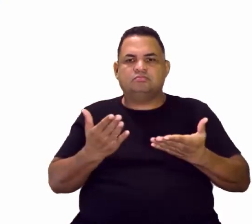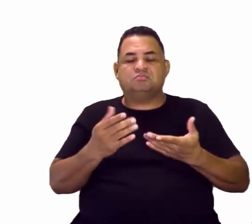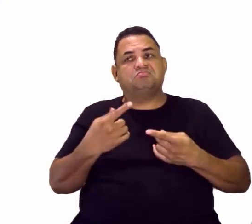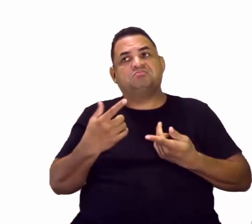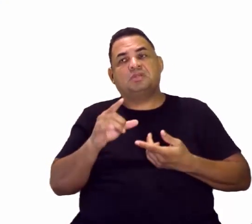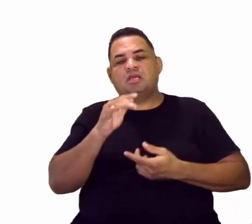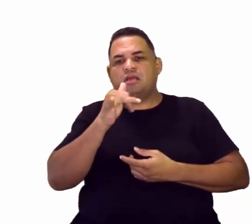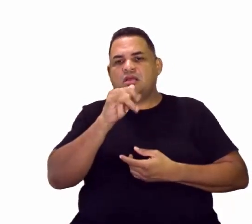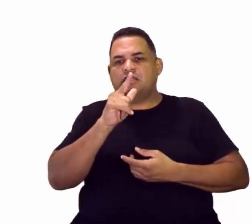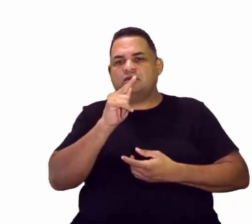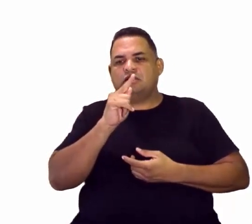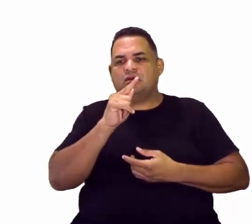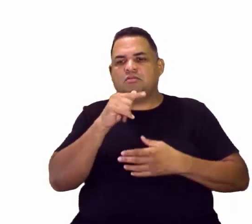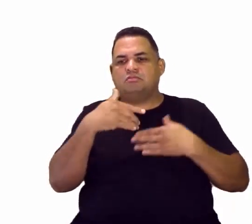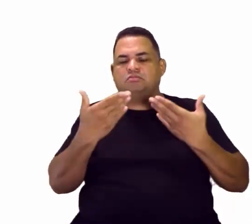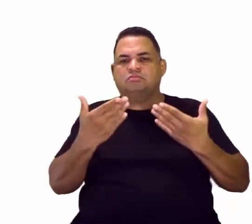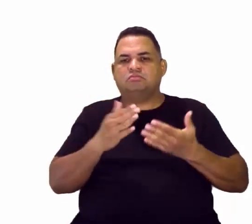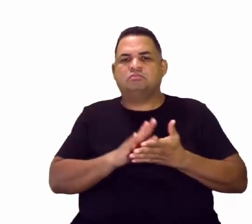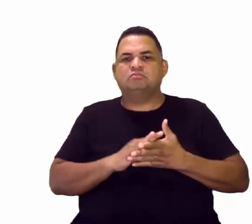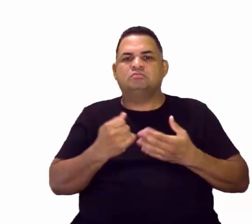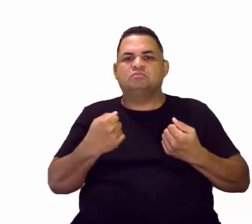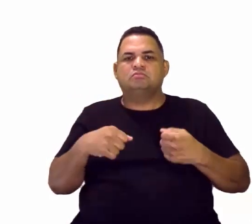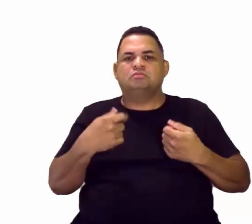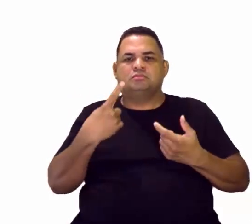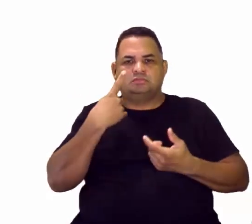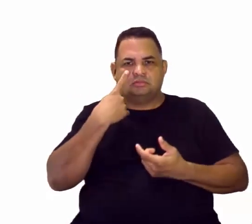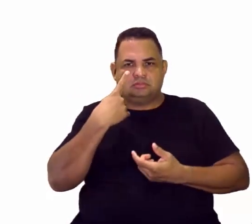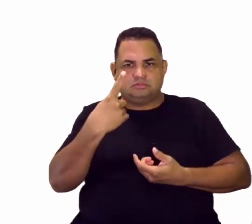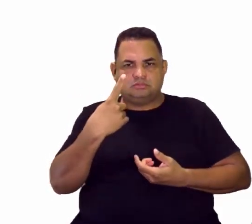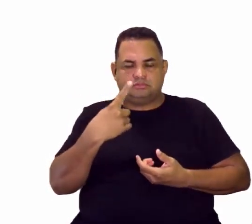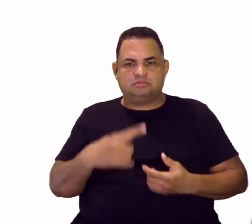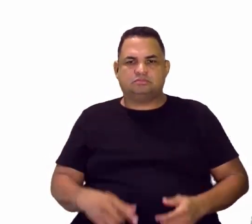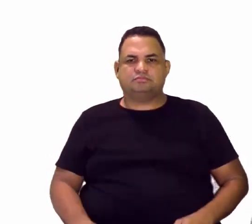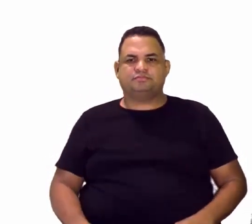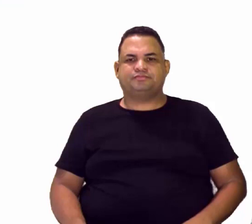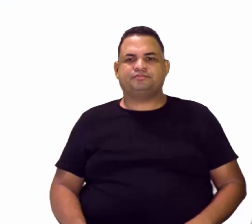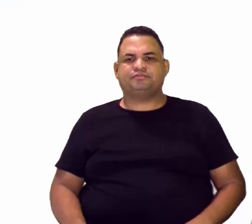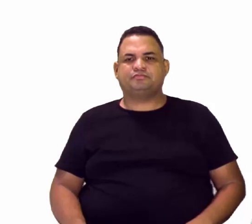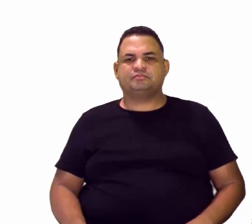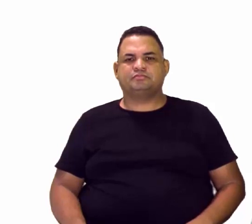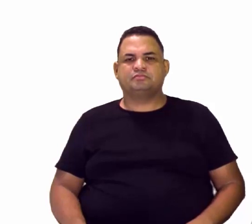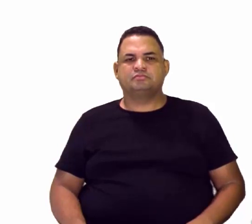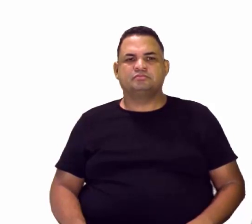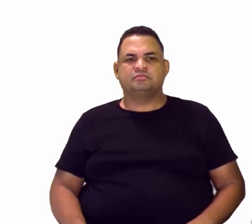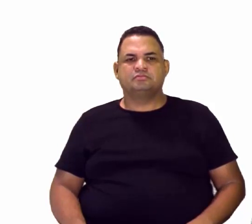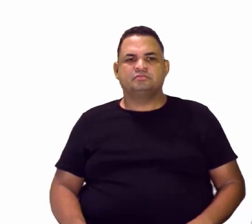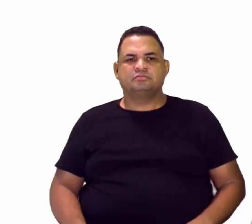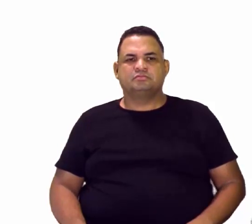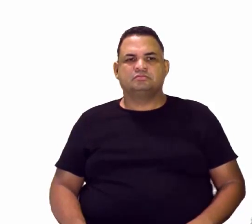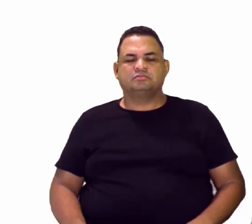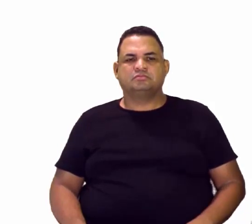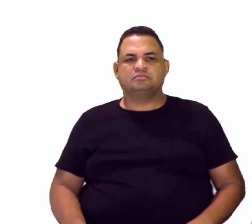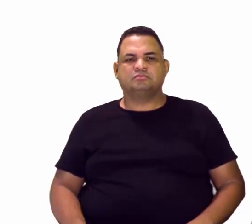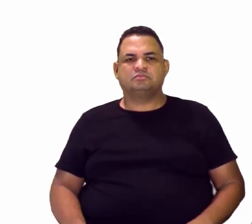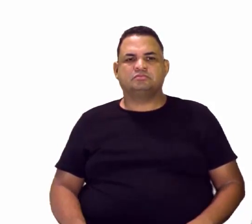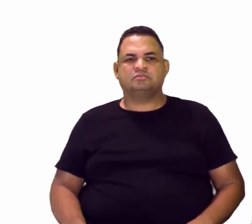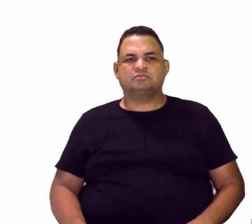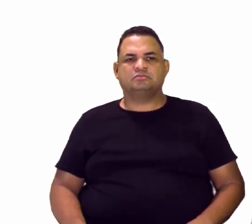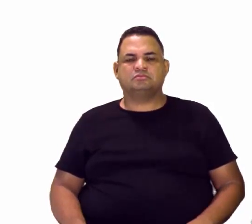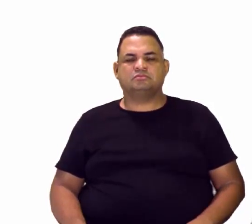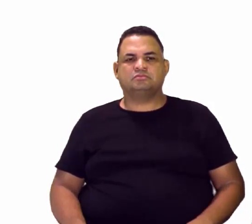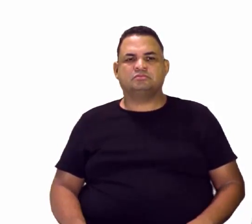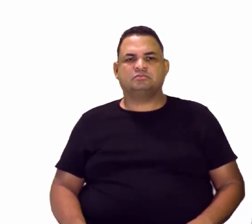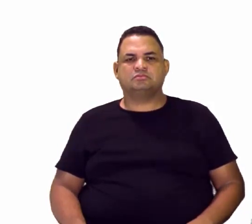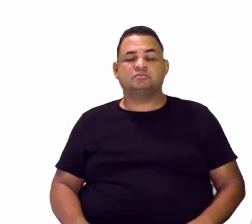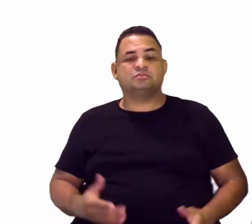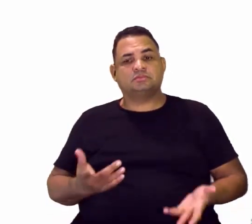Então é isso que nós temos que observar, tá certo? Logo, vejamos bem, com